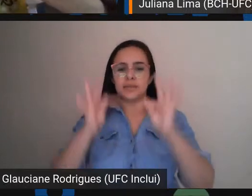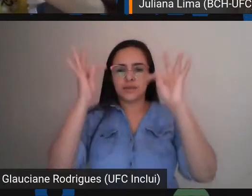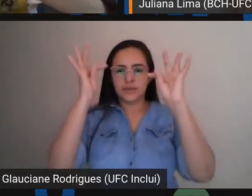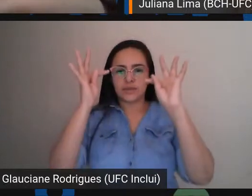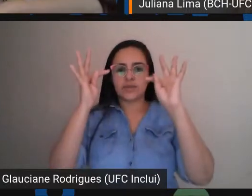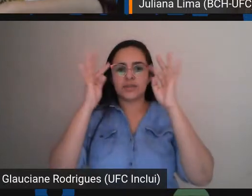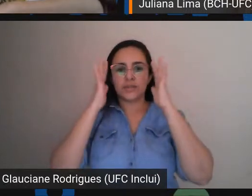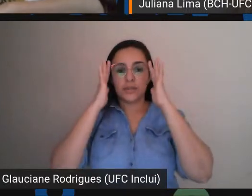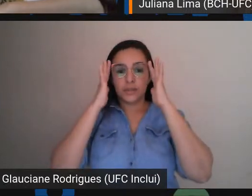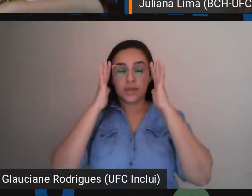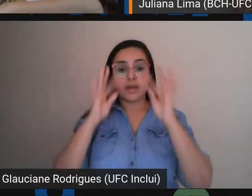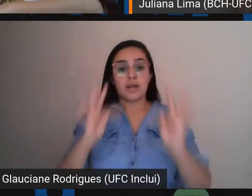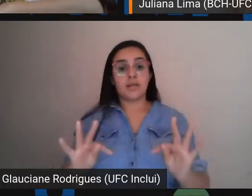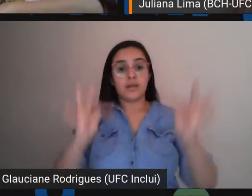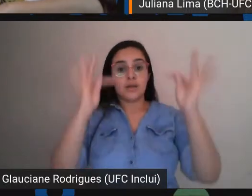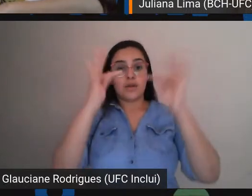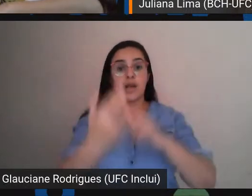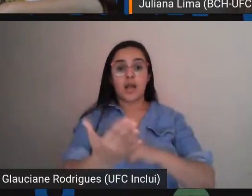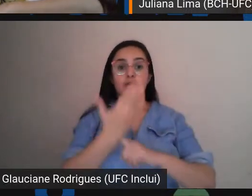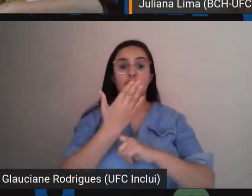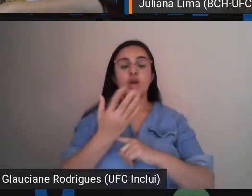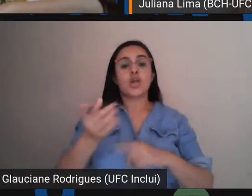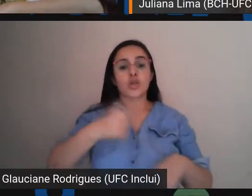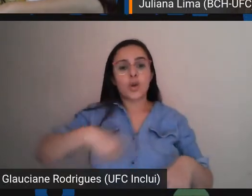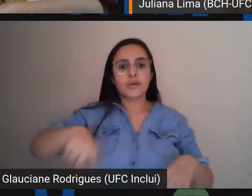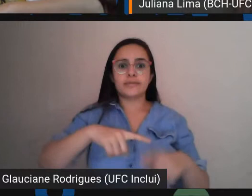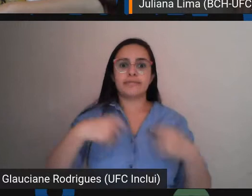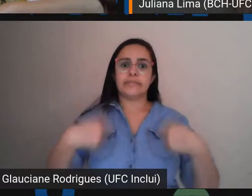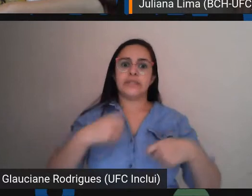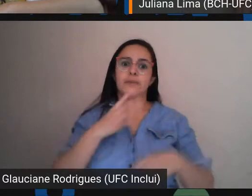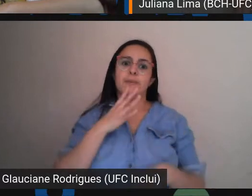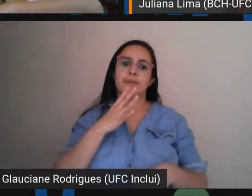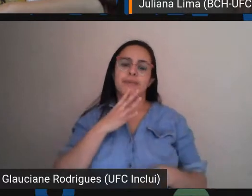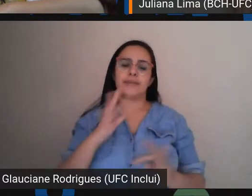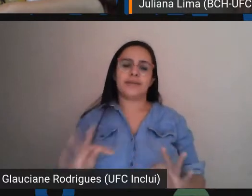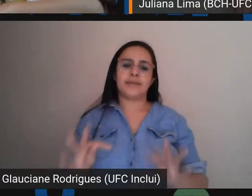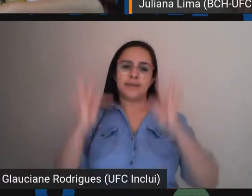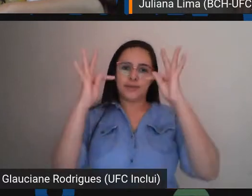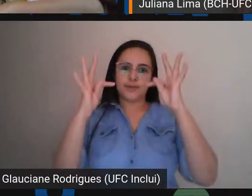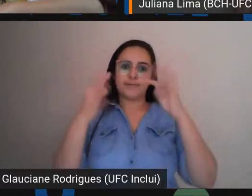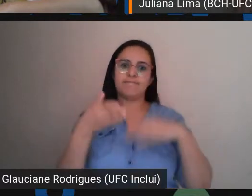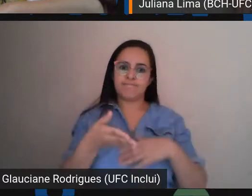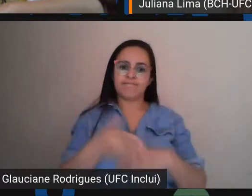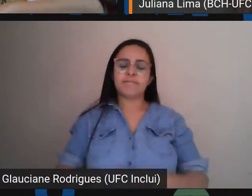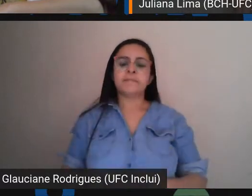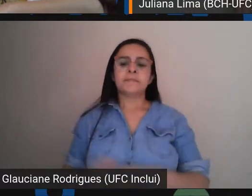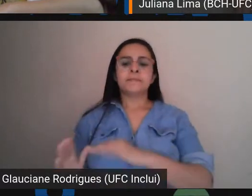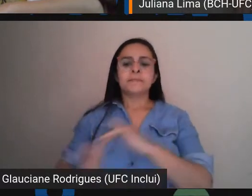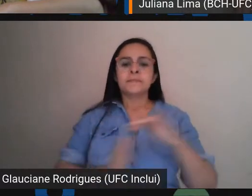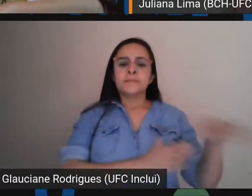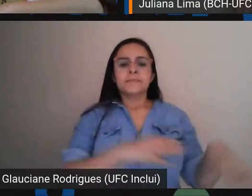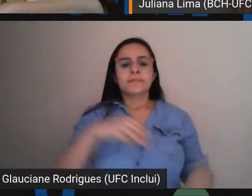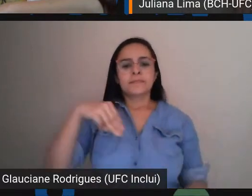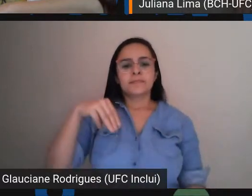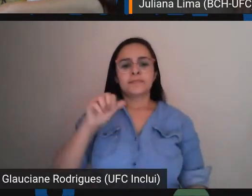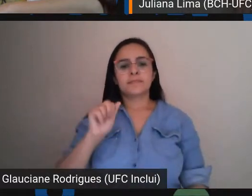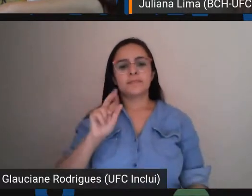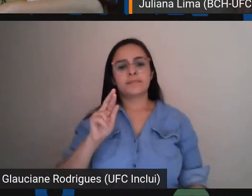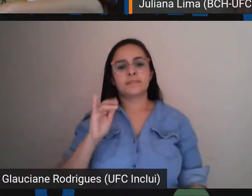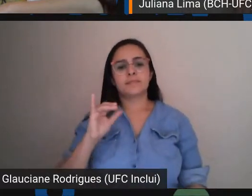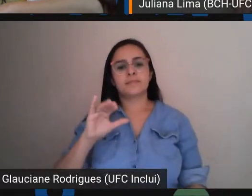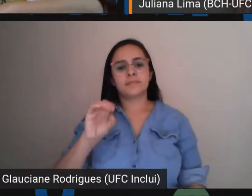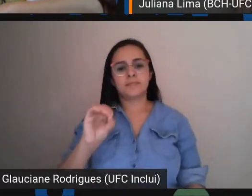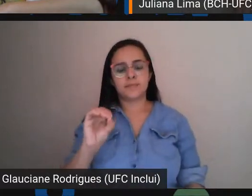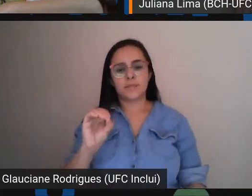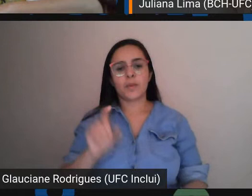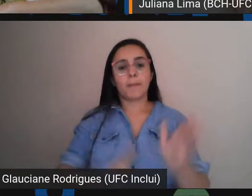são ferramentas que todos nós temos que dominar. O Márcio Bezerra está perguntando o seguinte, qual seria a revisão mais